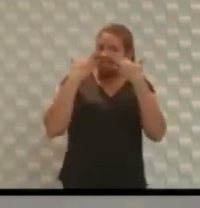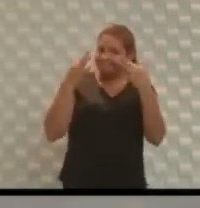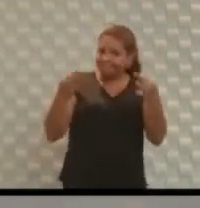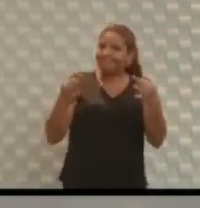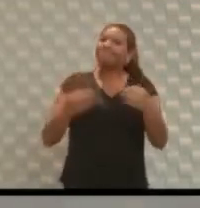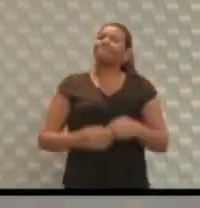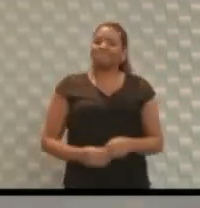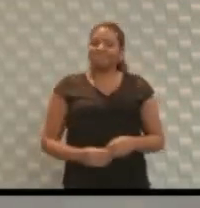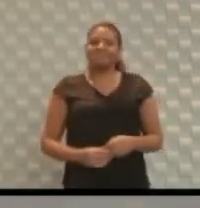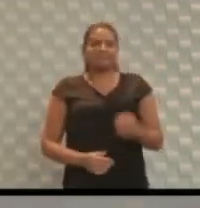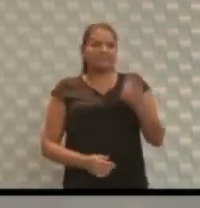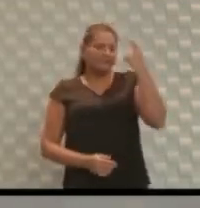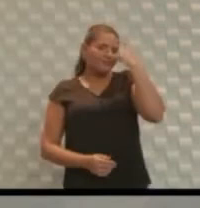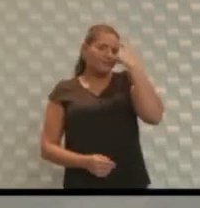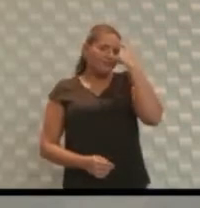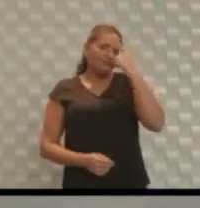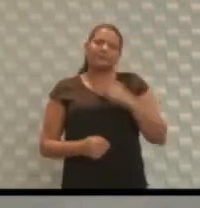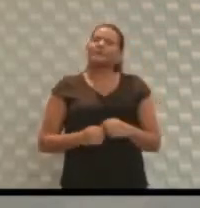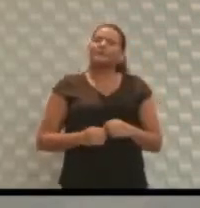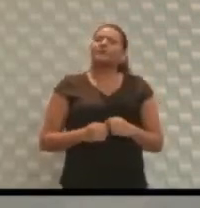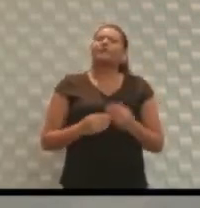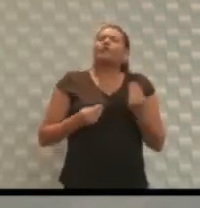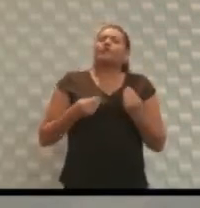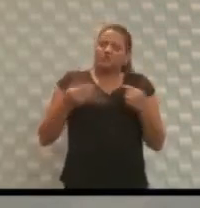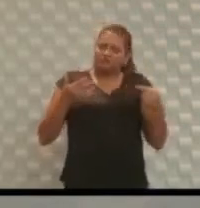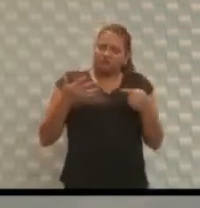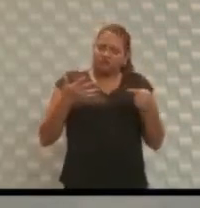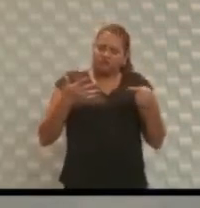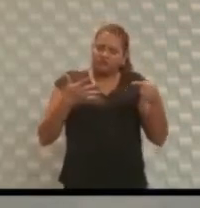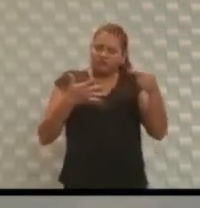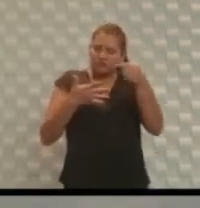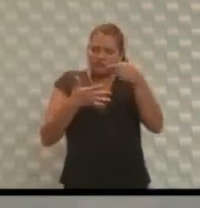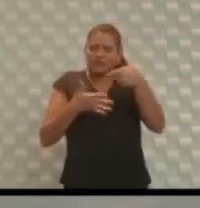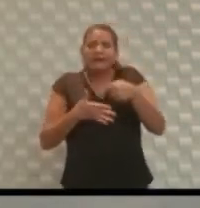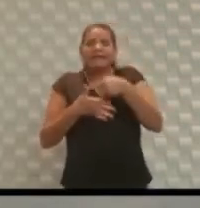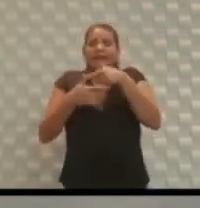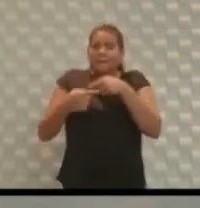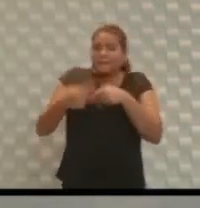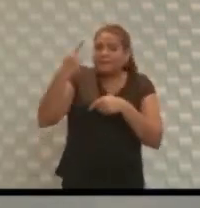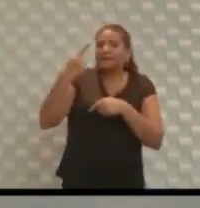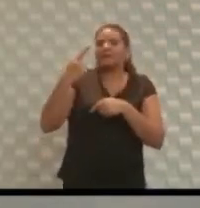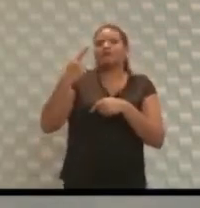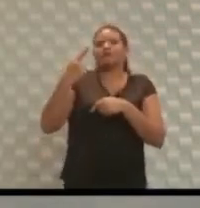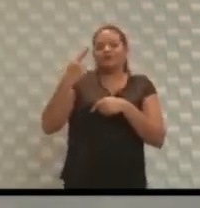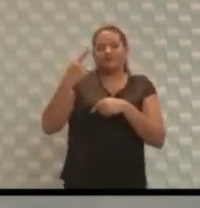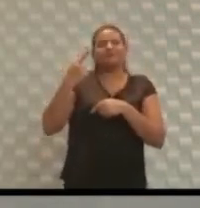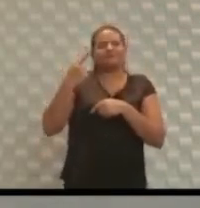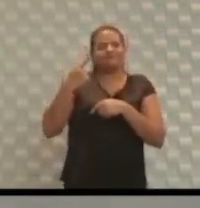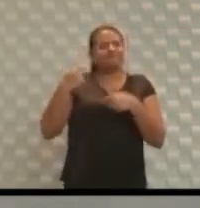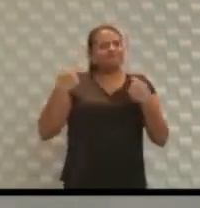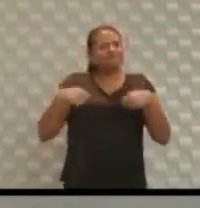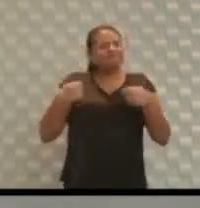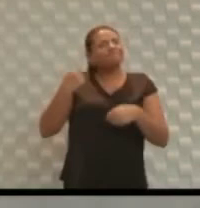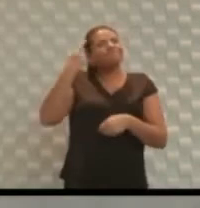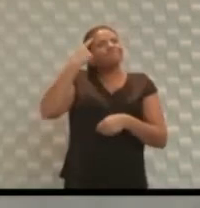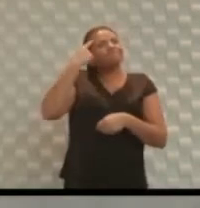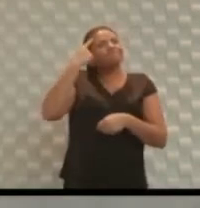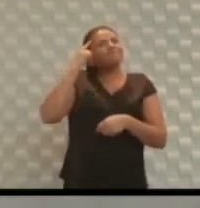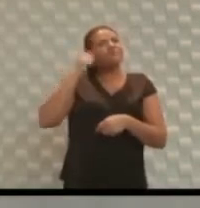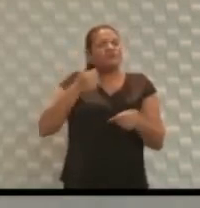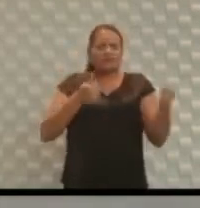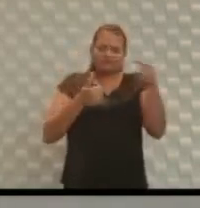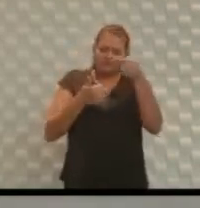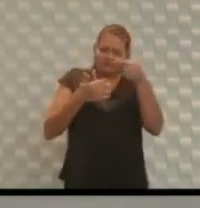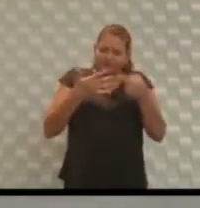Prioridades. Tenha as mesmas prioridades. Sente, converse. Ponha Deus em primeiro lugar e todos